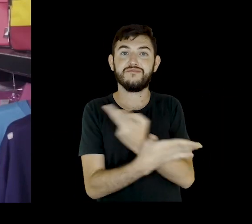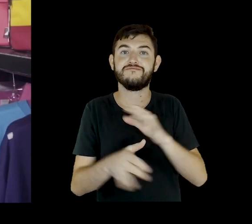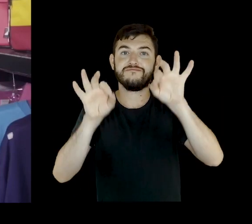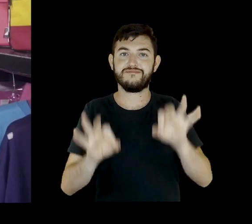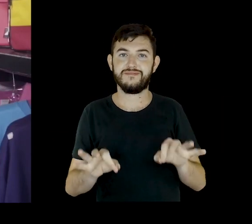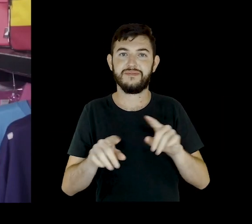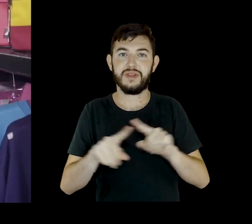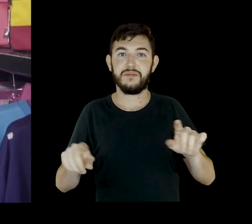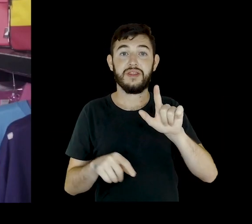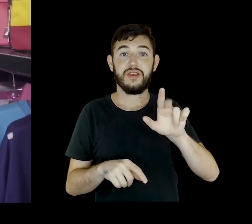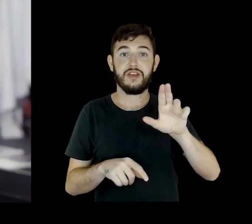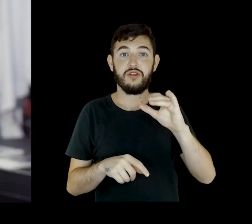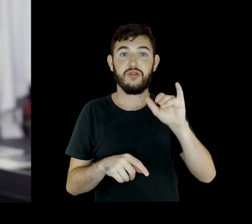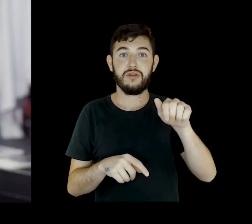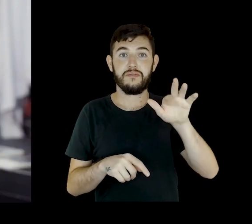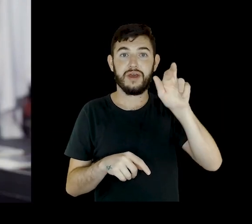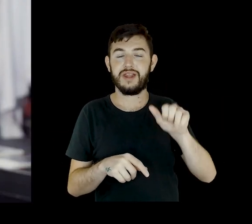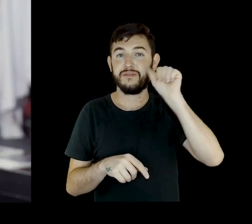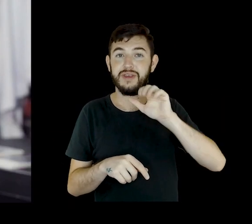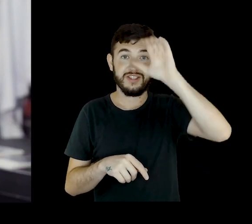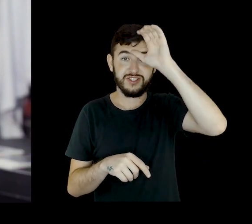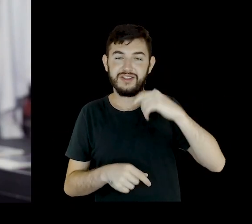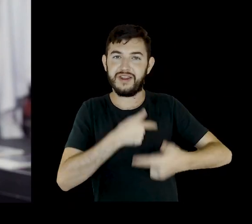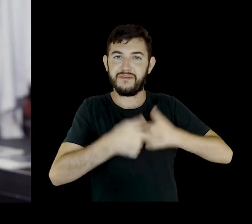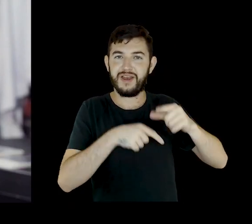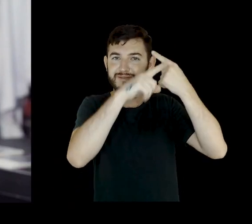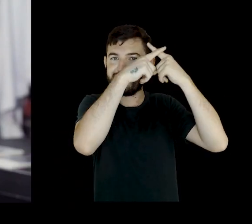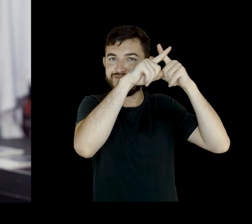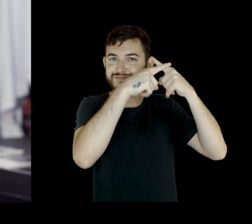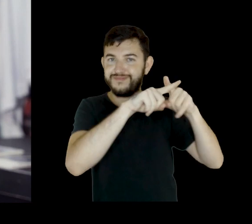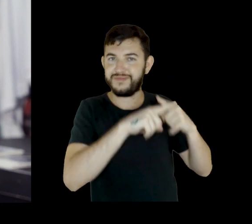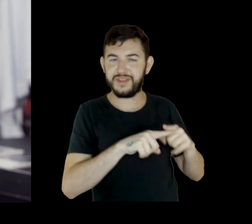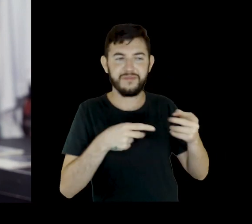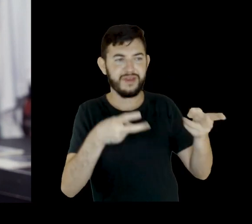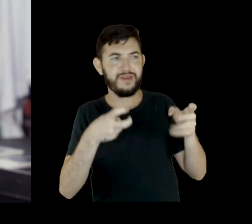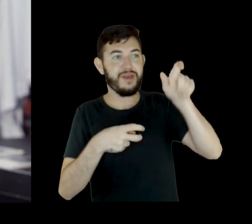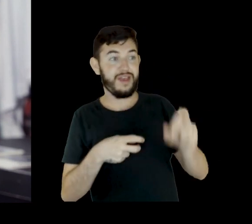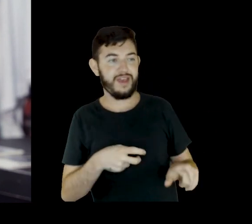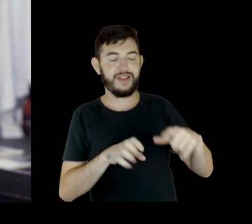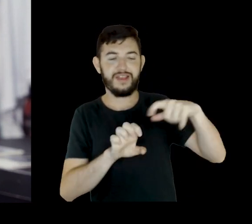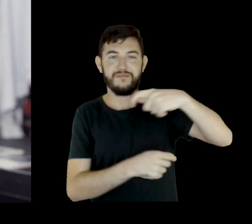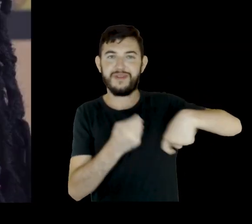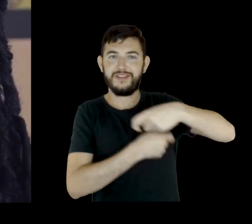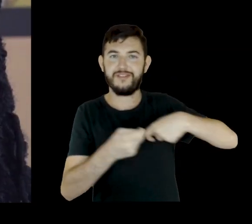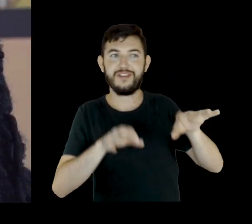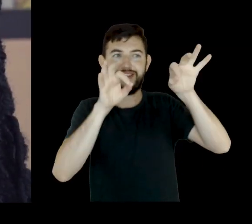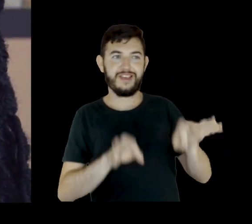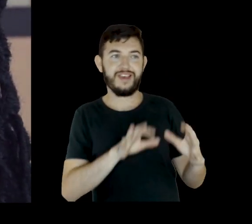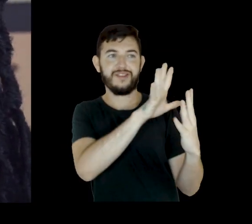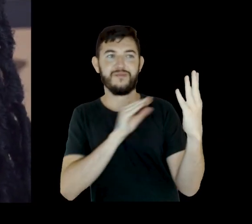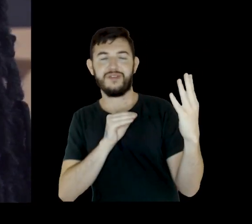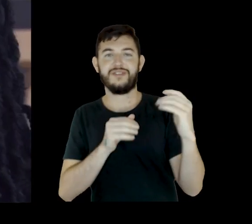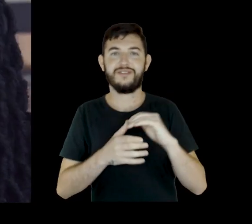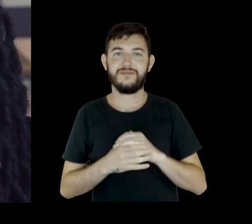muito nessa inspiração foi a Lucimara, minha tia, que é trancista, que eu sempre vi ela como uma empreendedora nata, dona do seu próprio negócio. Eu